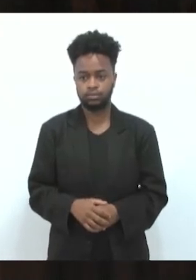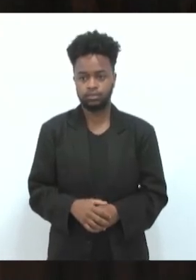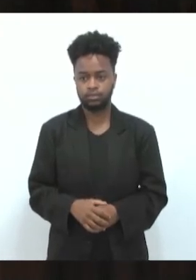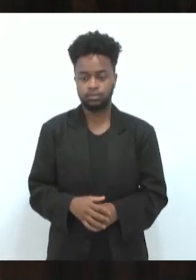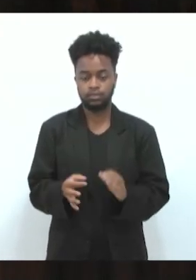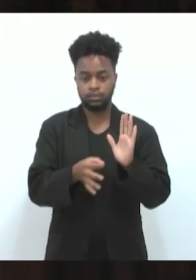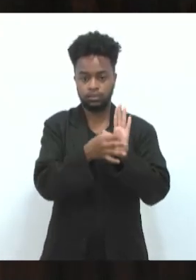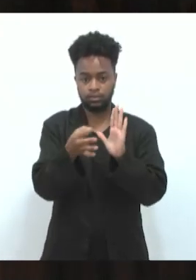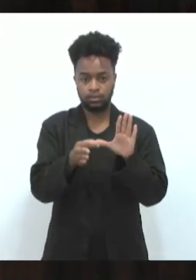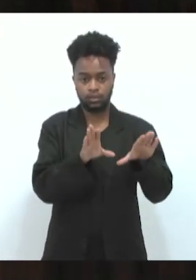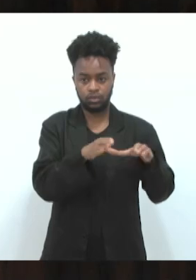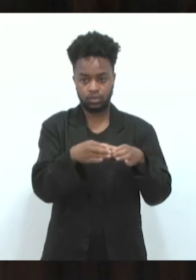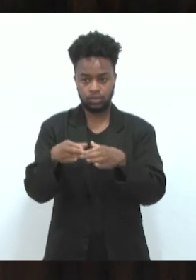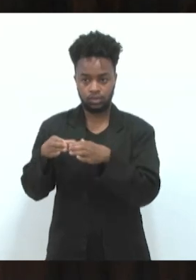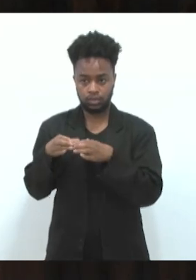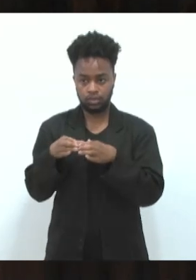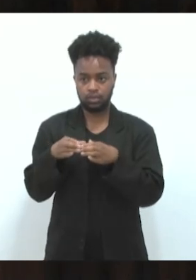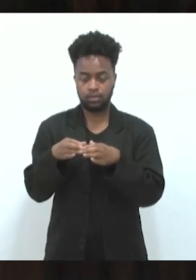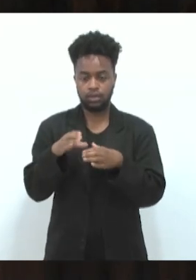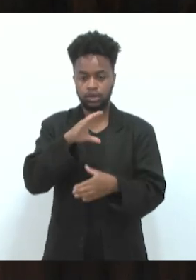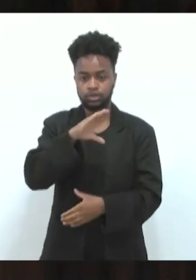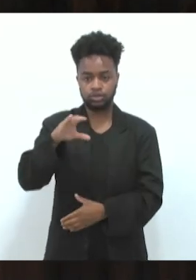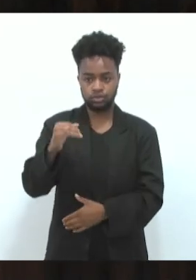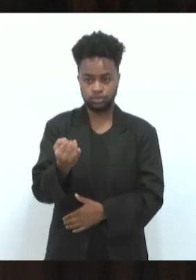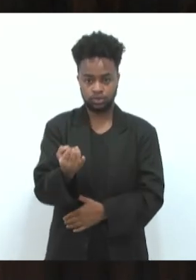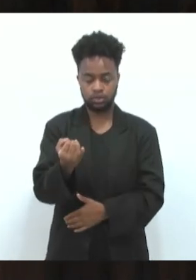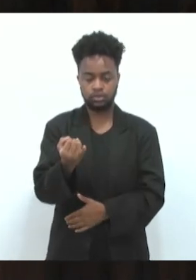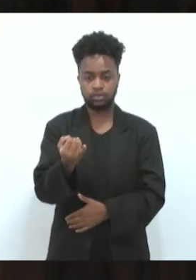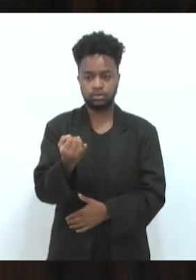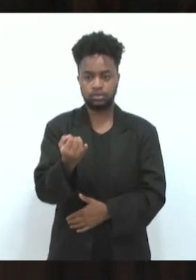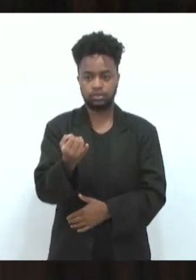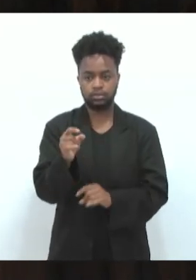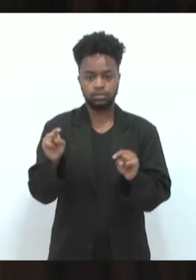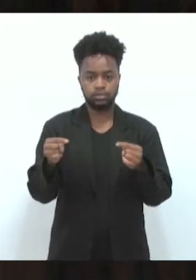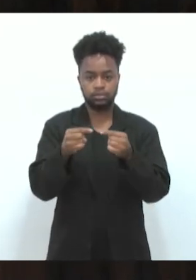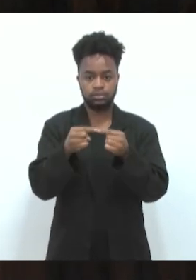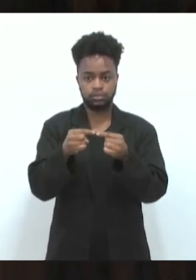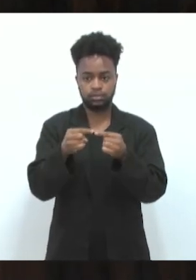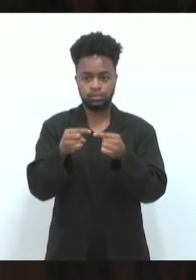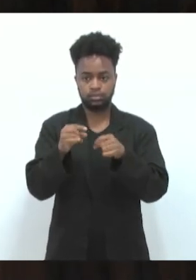Pareceres das comissões de Constituição e Justiça, pela